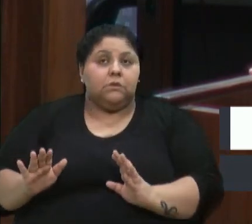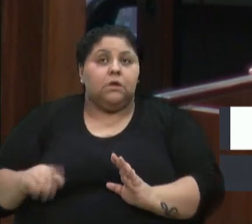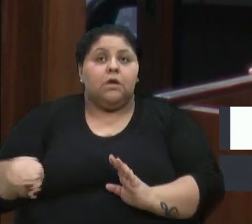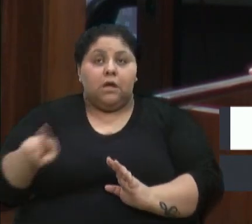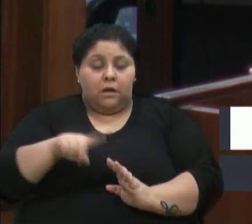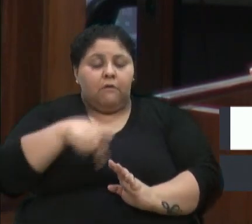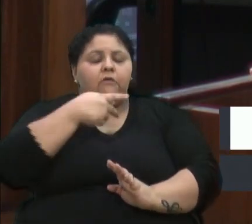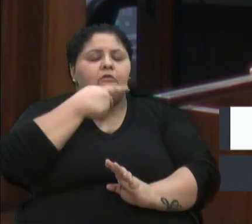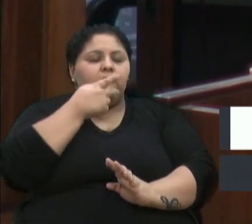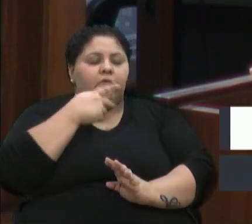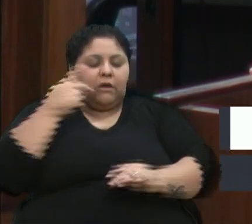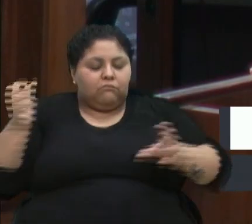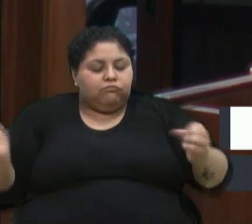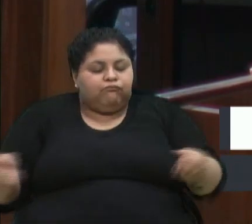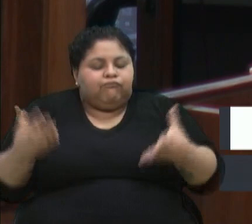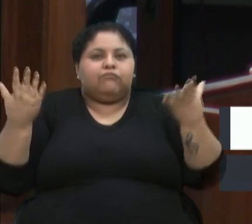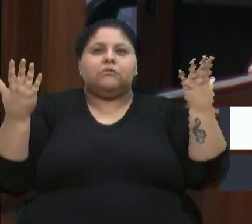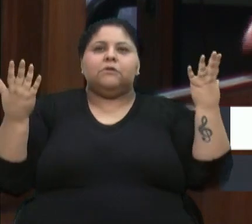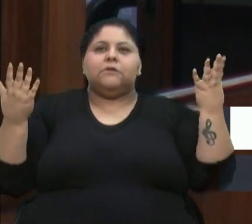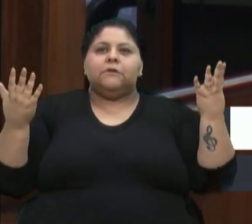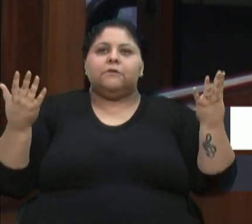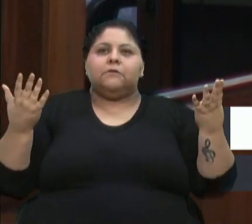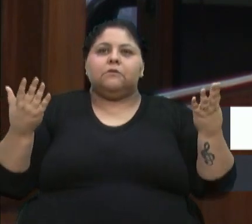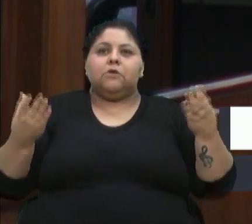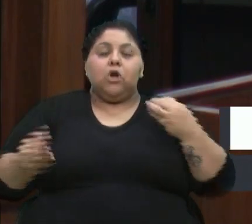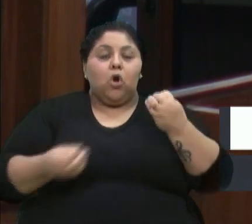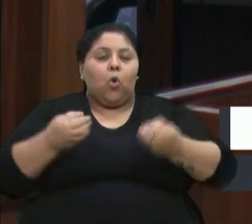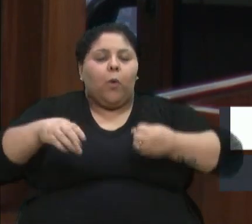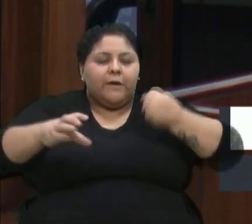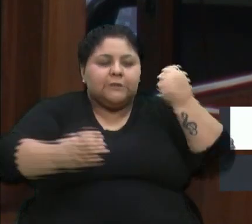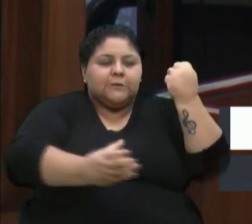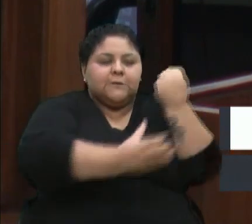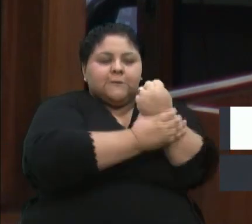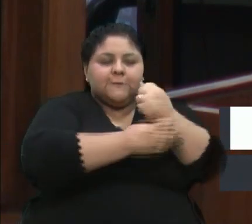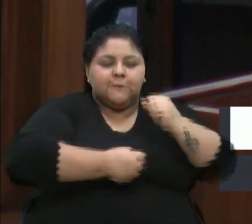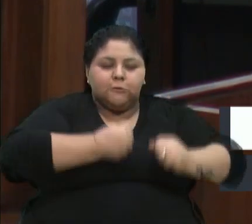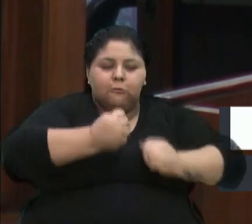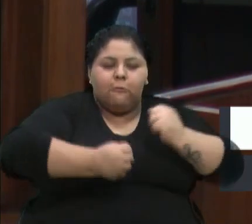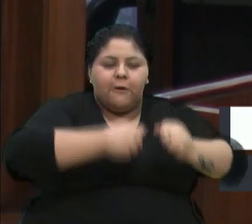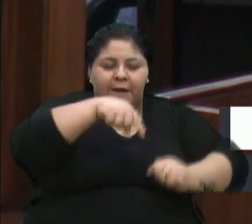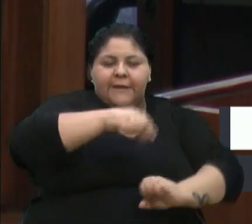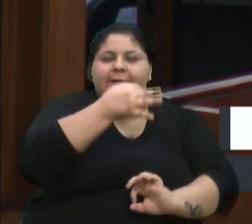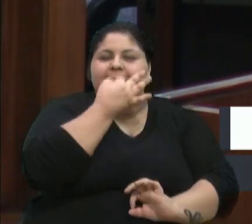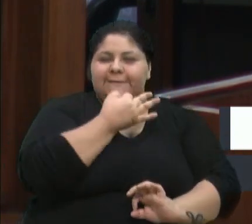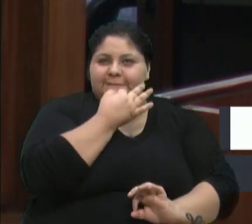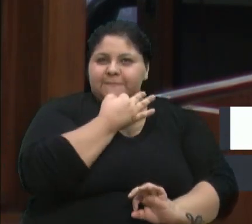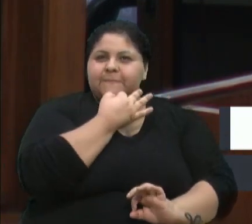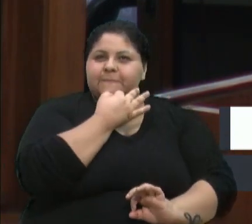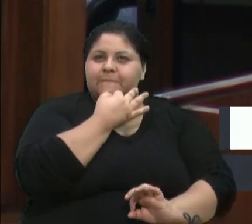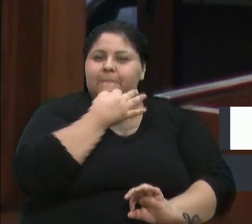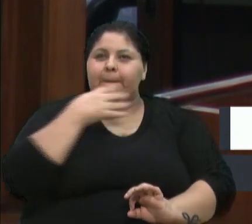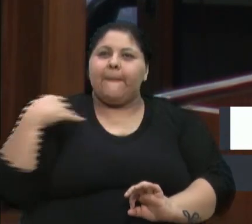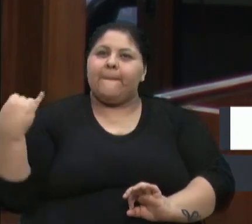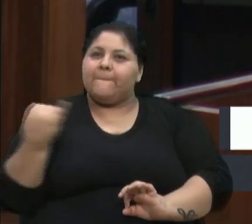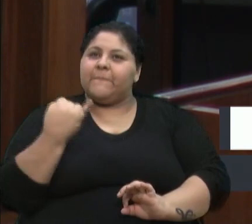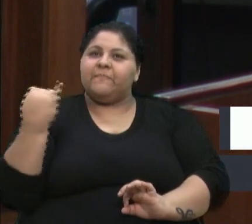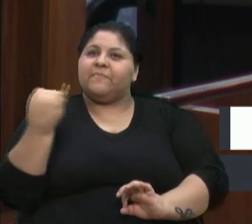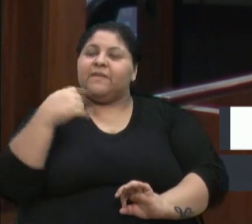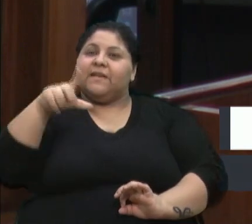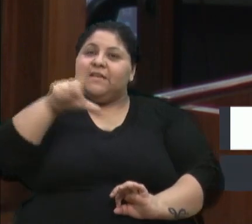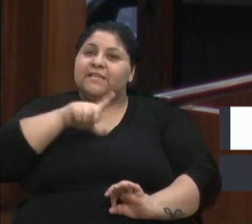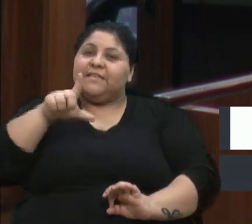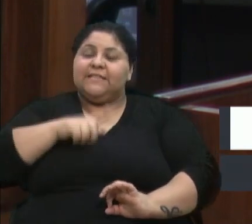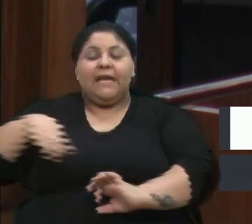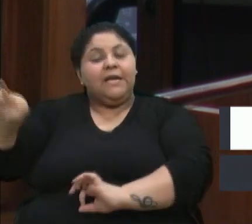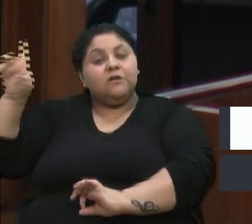aqui de exaltar o quanto estava seguro correr a meia maratona de Caxias do Sul e a importância que isso tem no dia